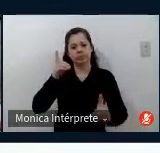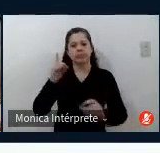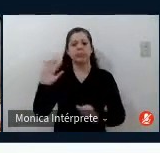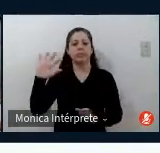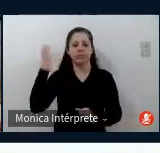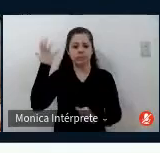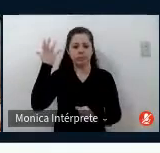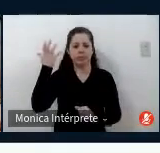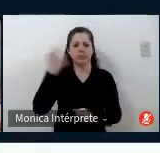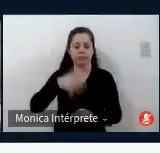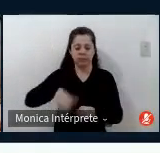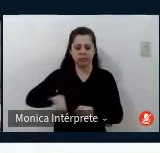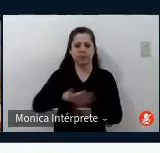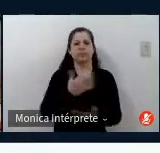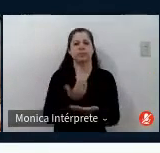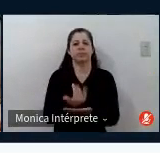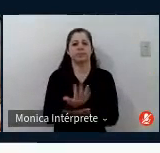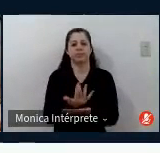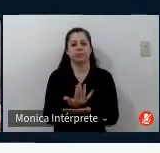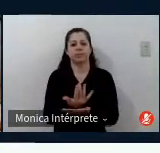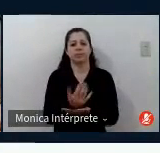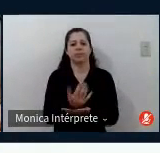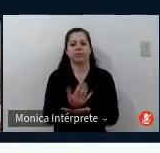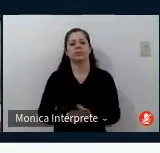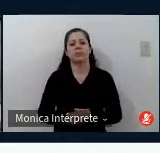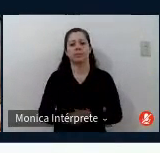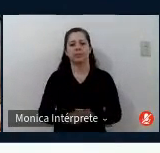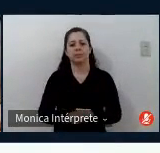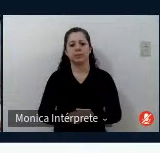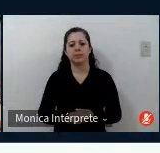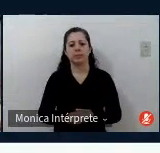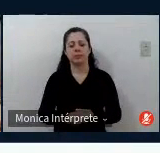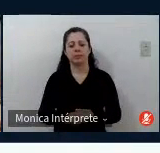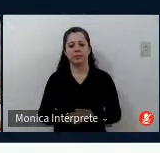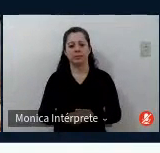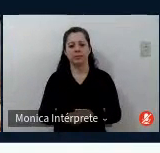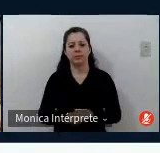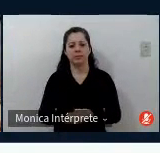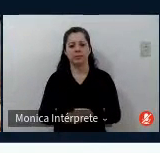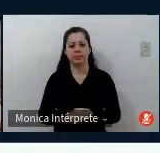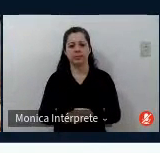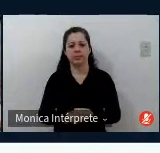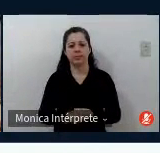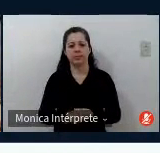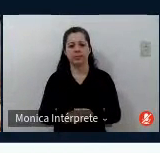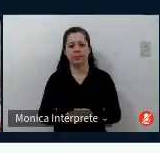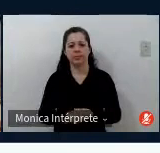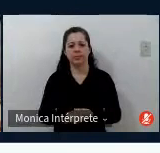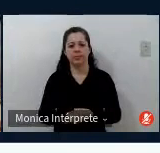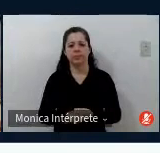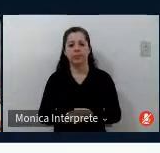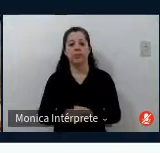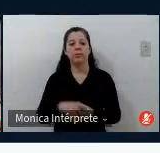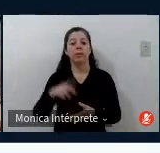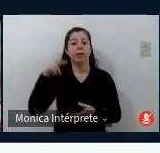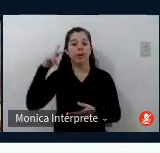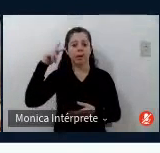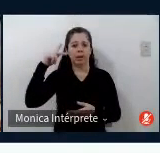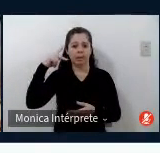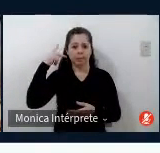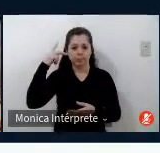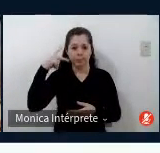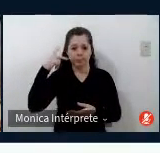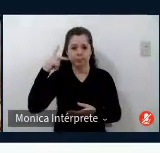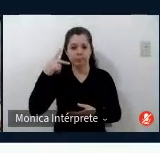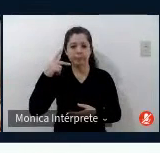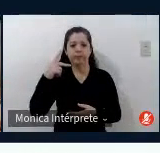Muito bem, outra perspectiva, né, da política, né, é a promoção, né, do desenvolvimento local e regional nessa